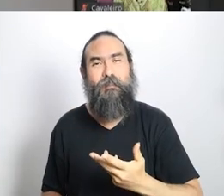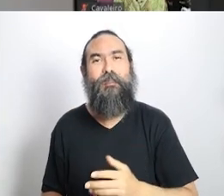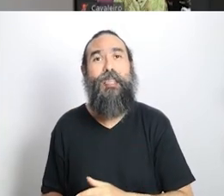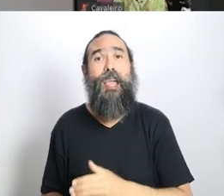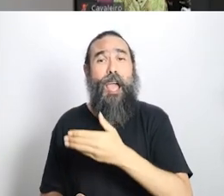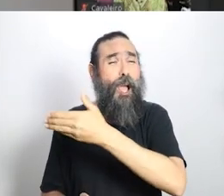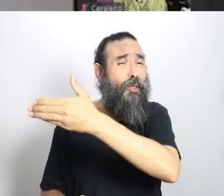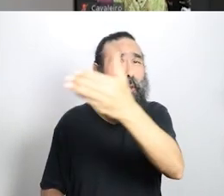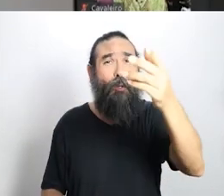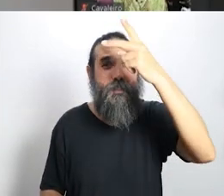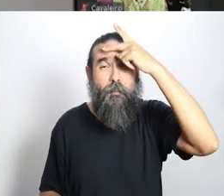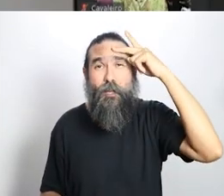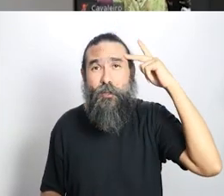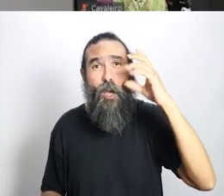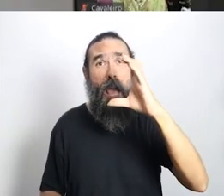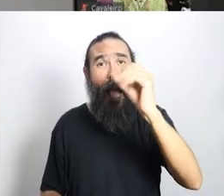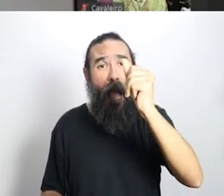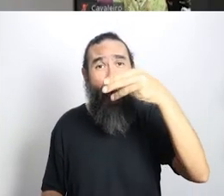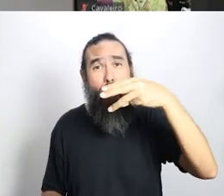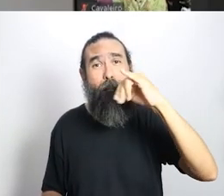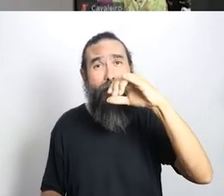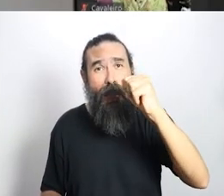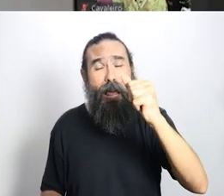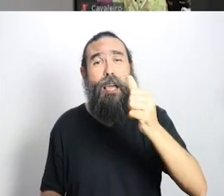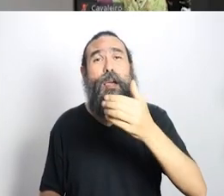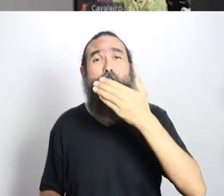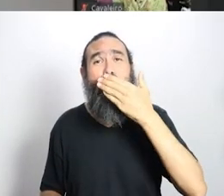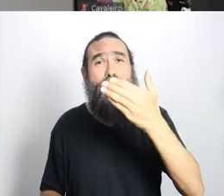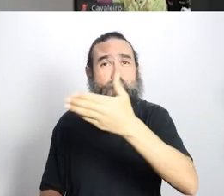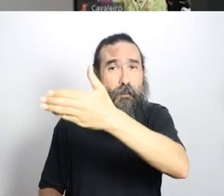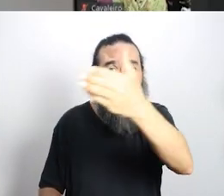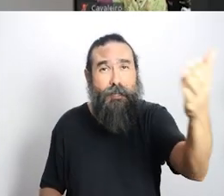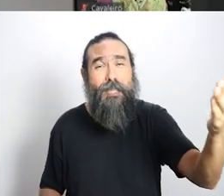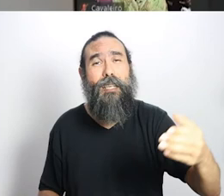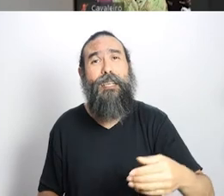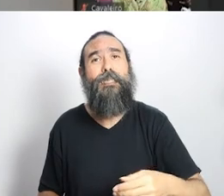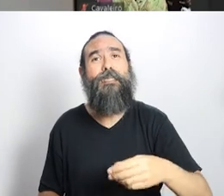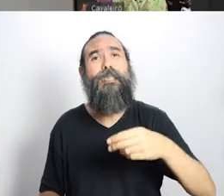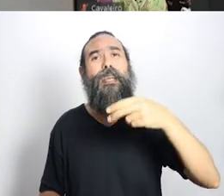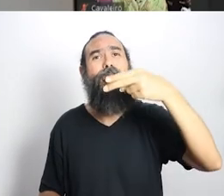Paraná, Camila Rios, um cheiro para vocês. Nino